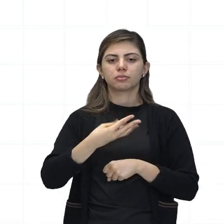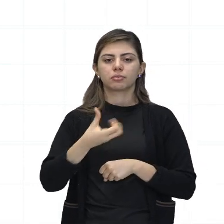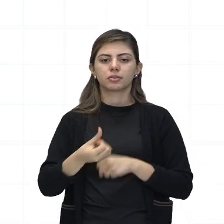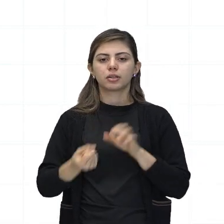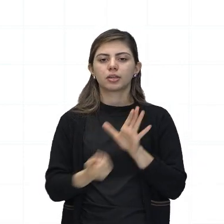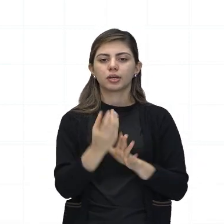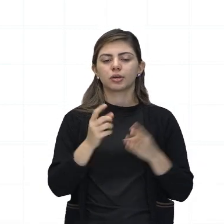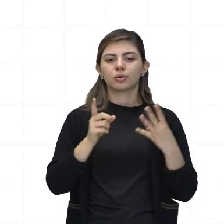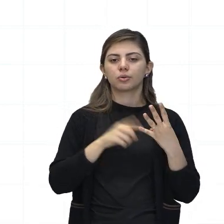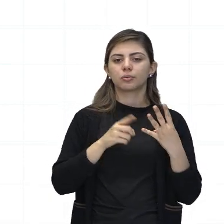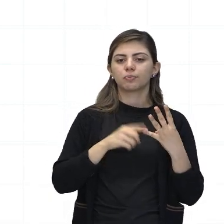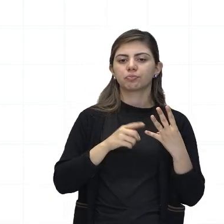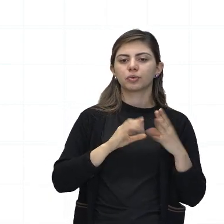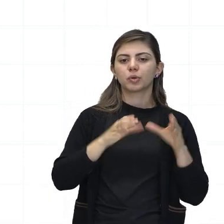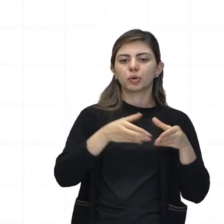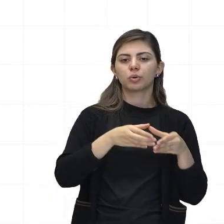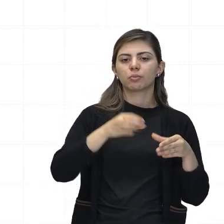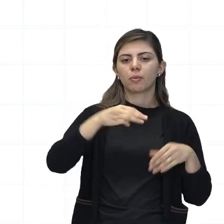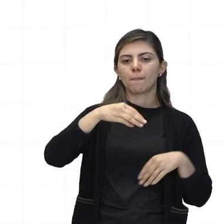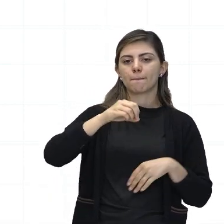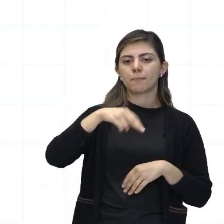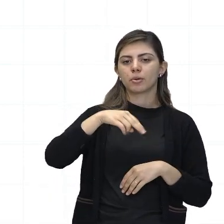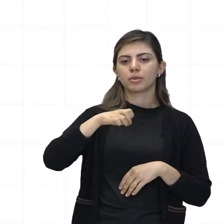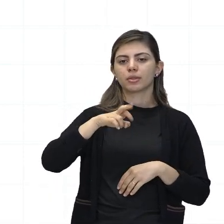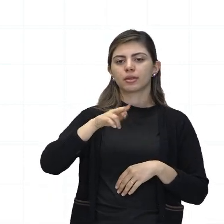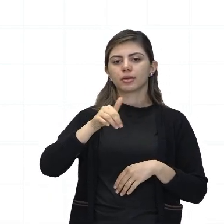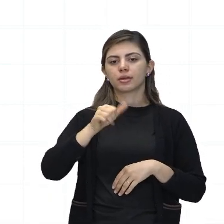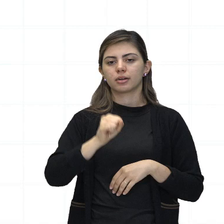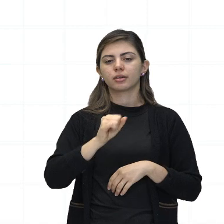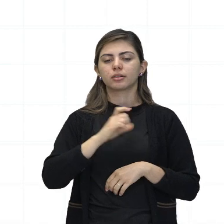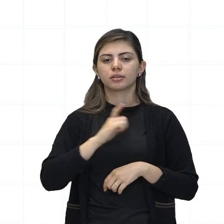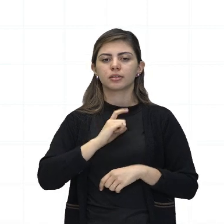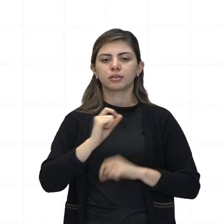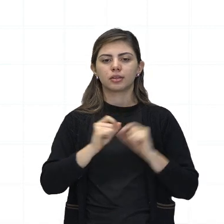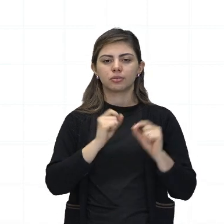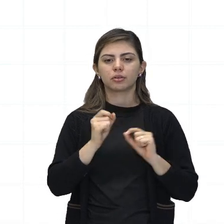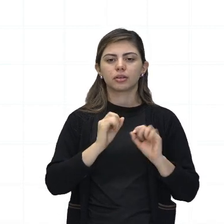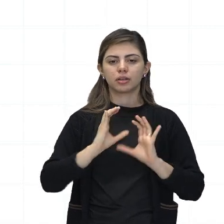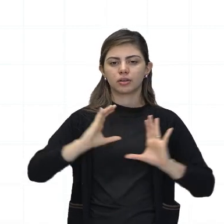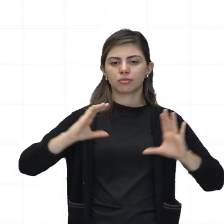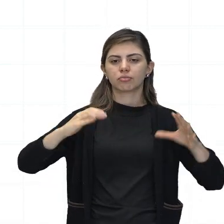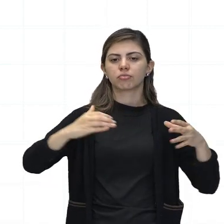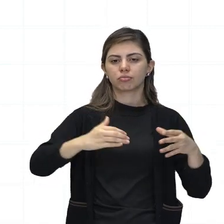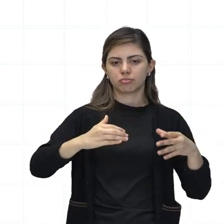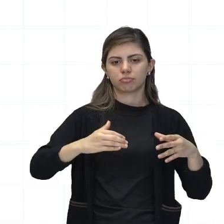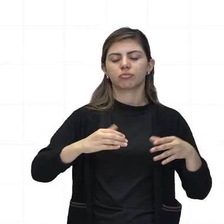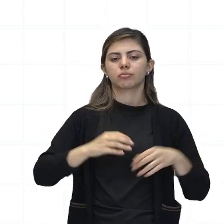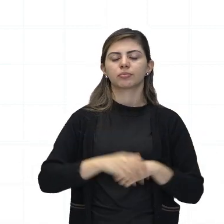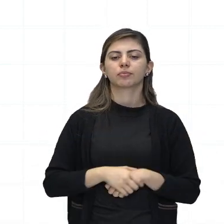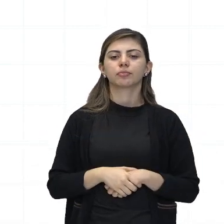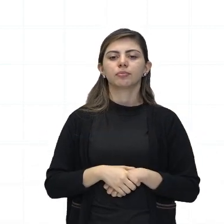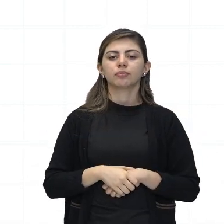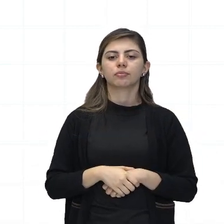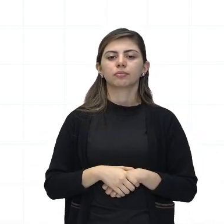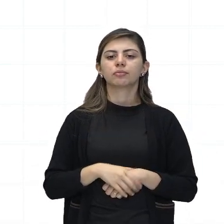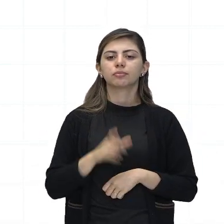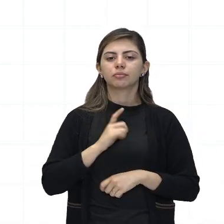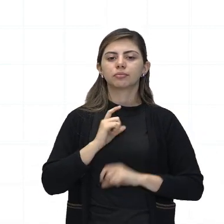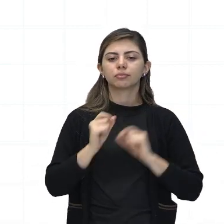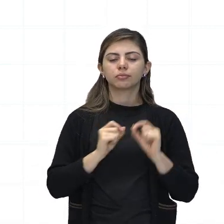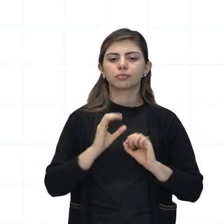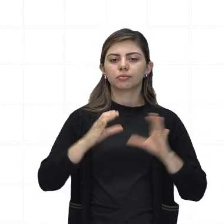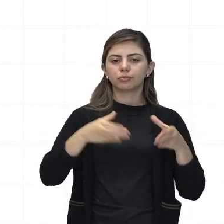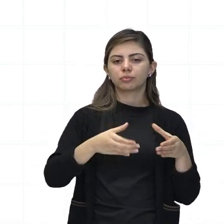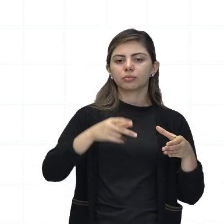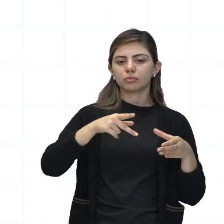estariam, digamos assim, agrupados todos os procariontes, tá? Antes incluídos em